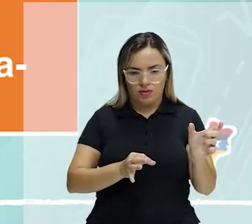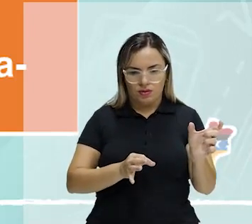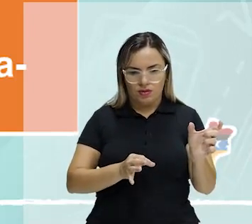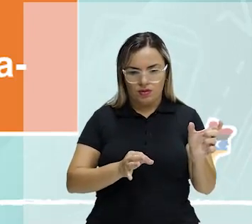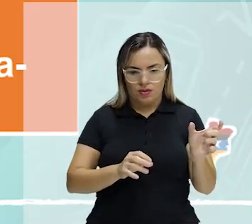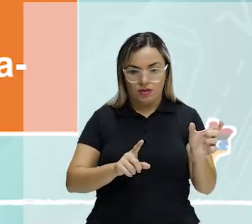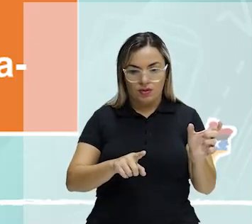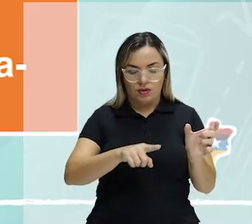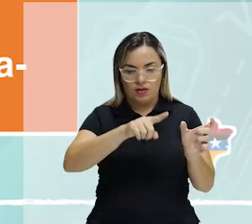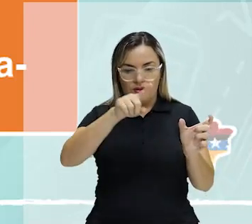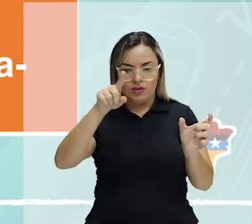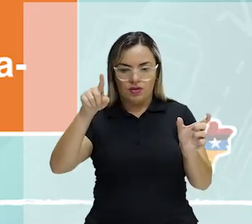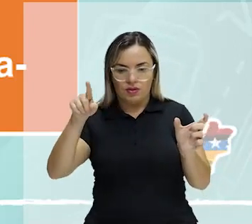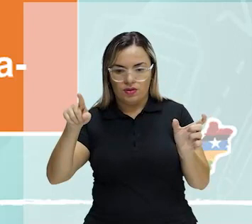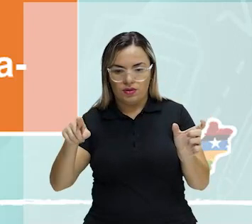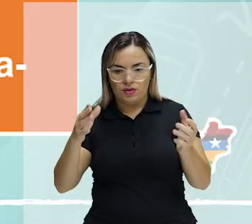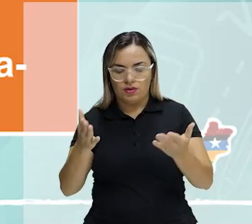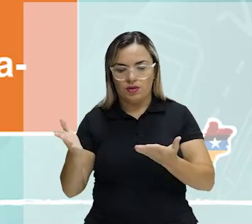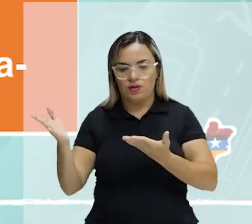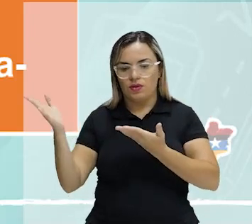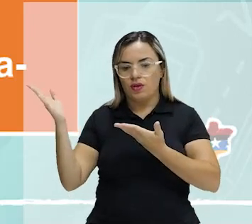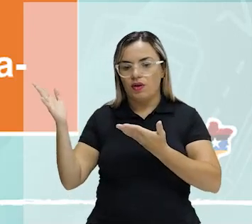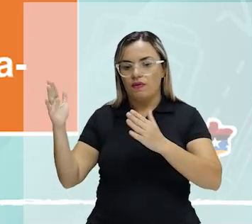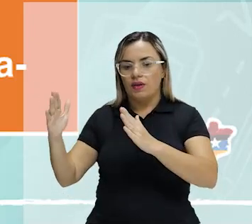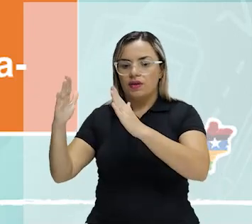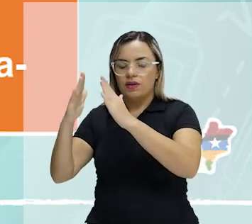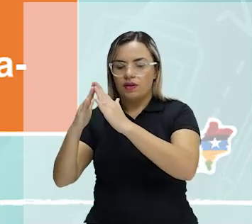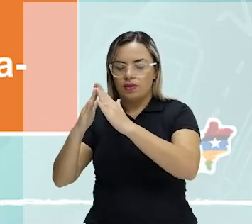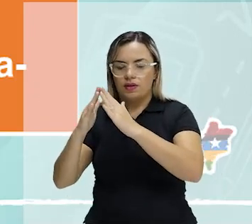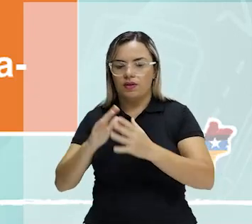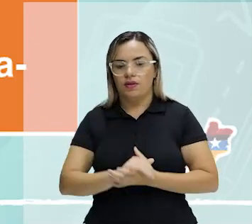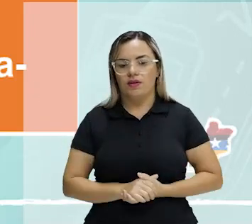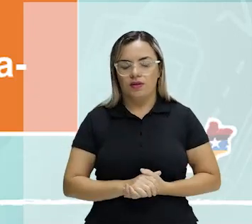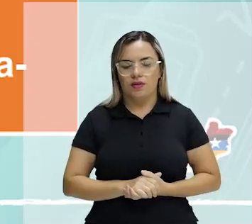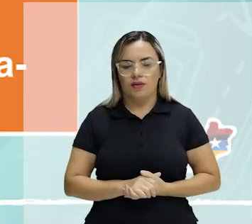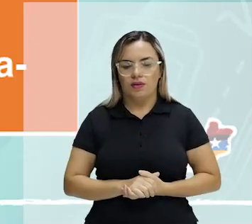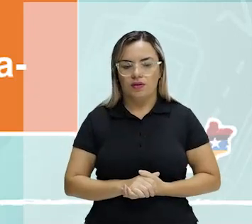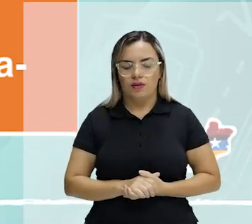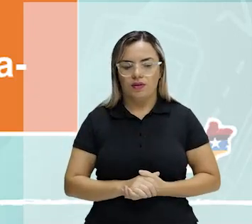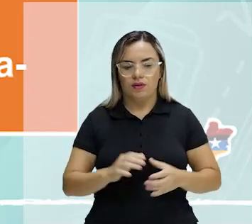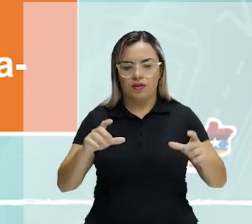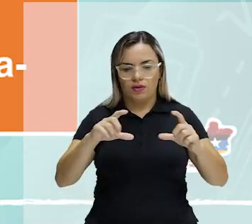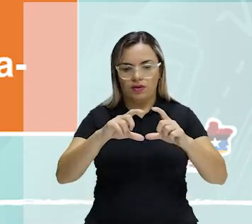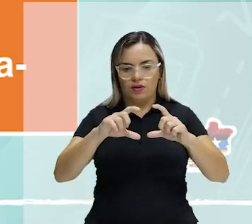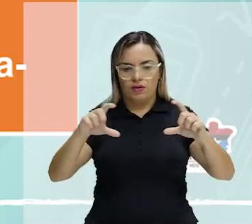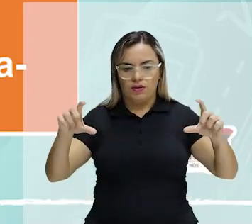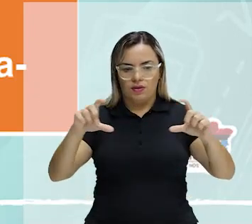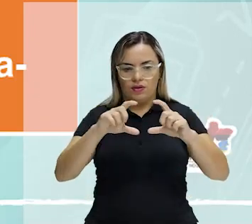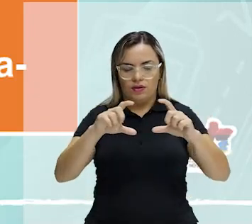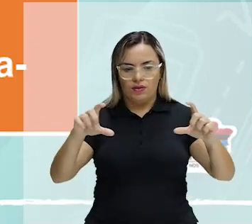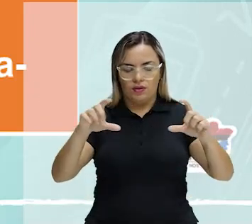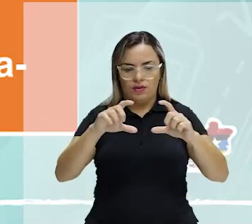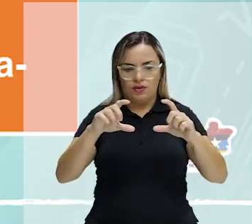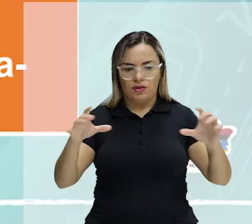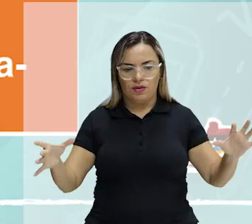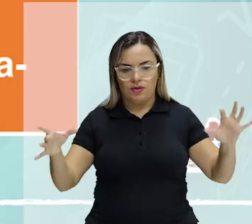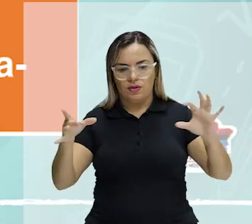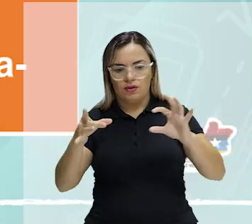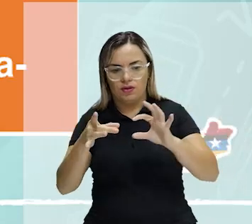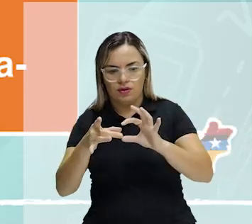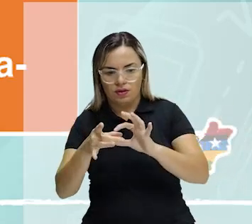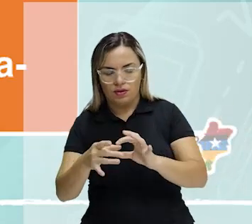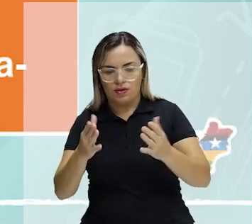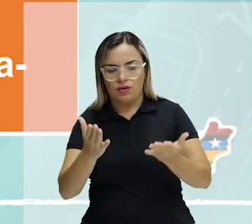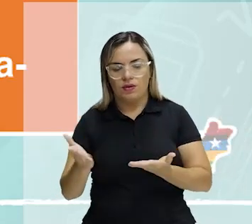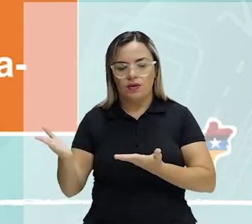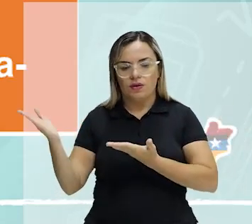O complemento. Analisa a oração principal. Quando a oração dependente da outra, para ser